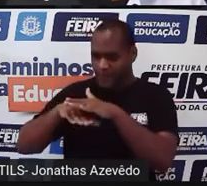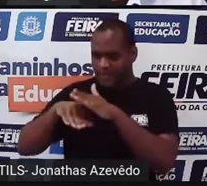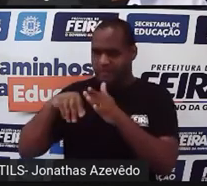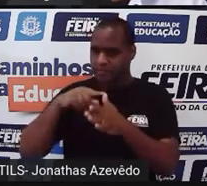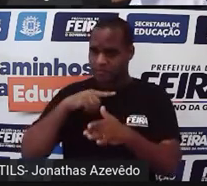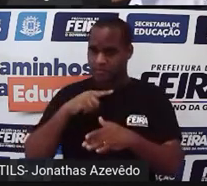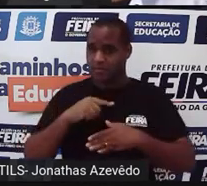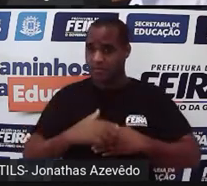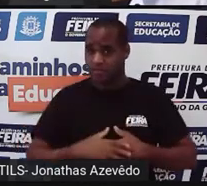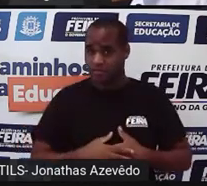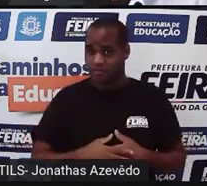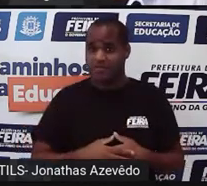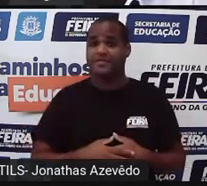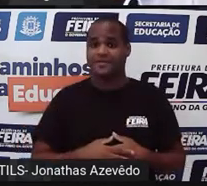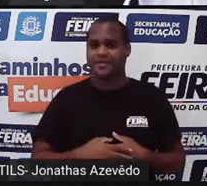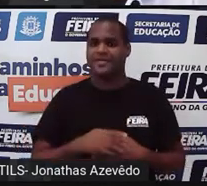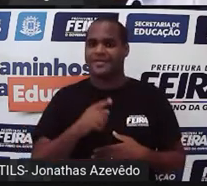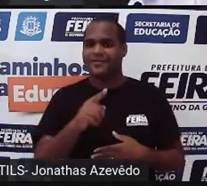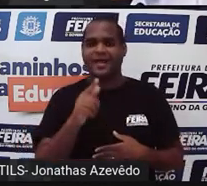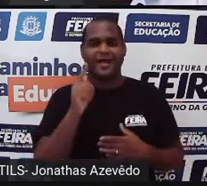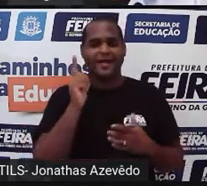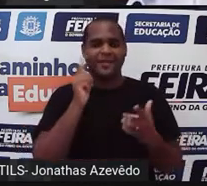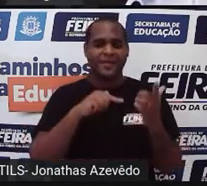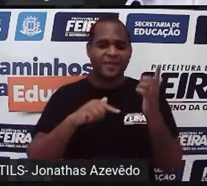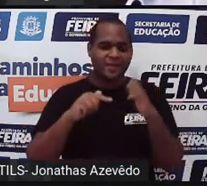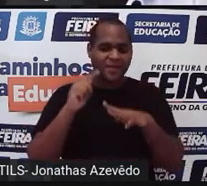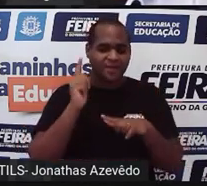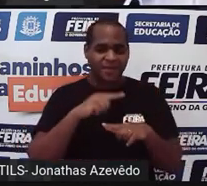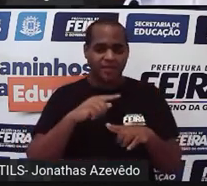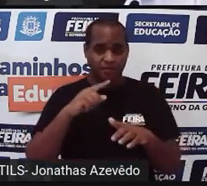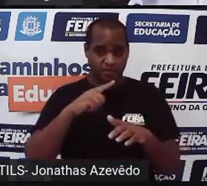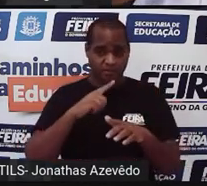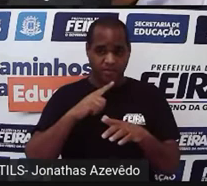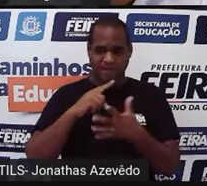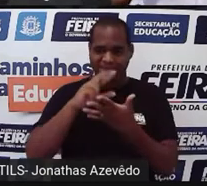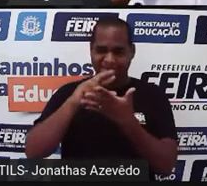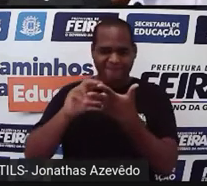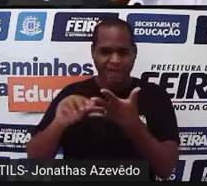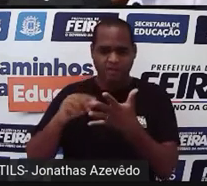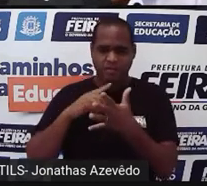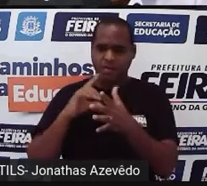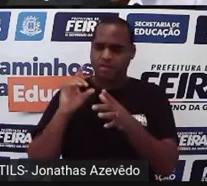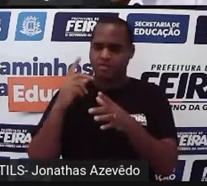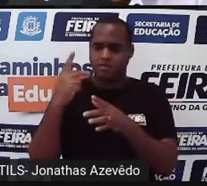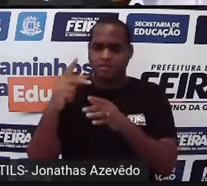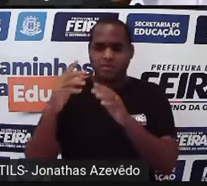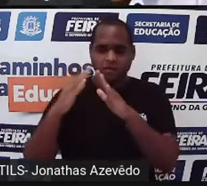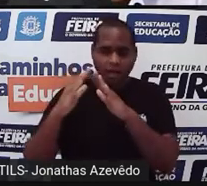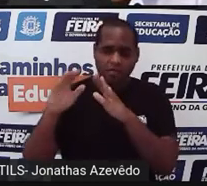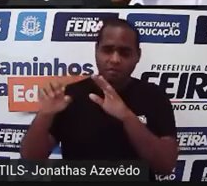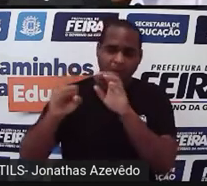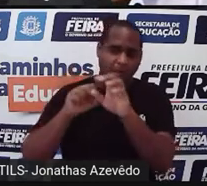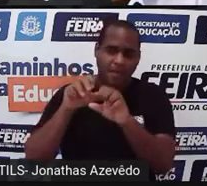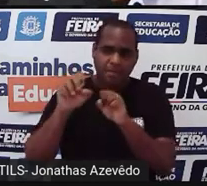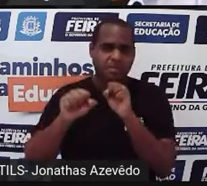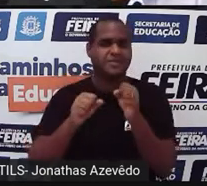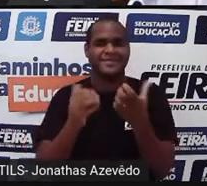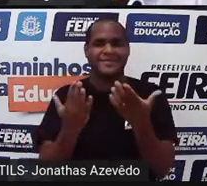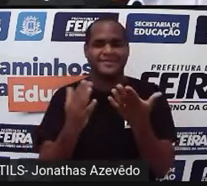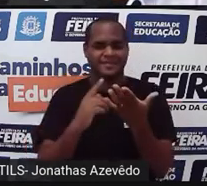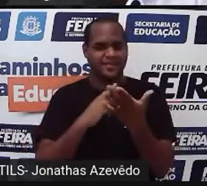Você consegue, né, buscar algum objeto seu aí dentro de casa?